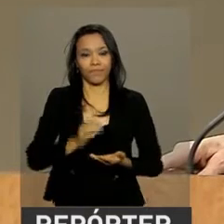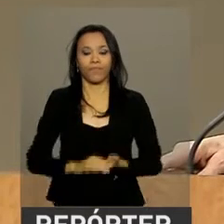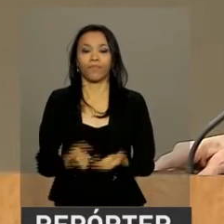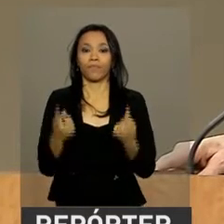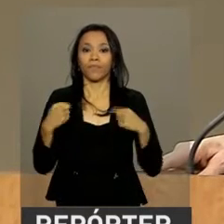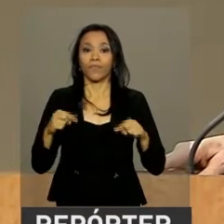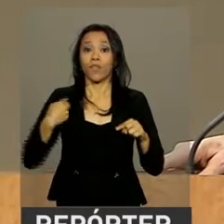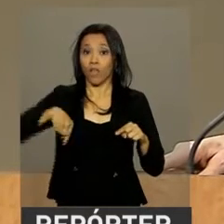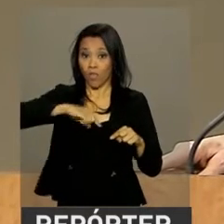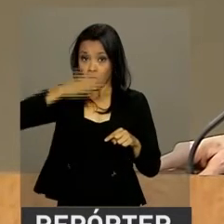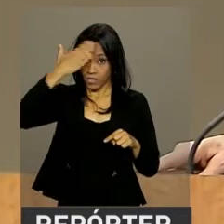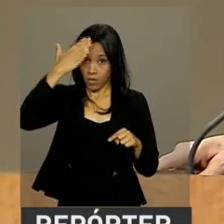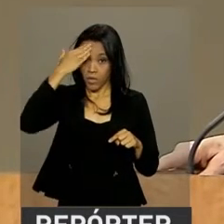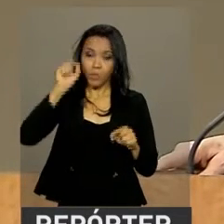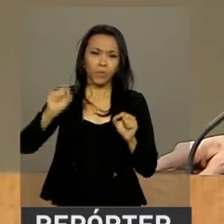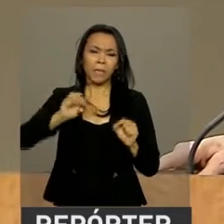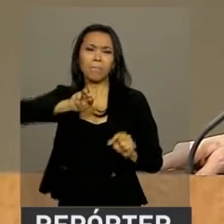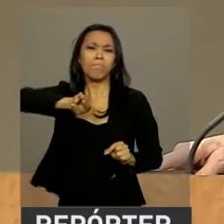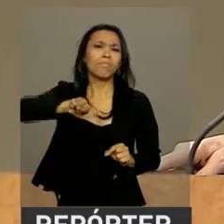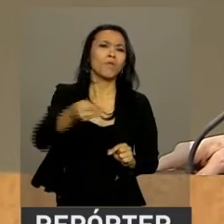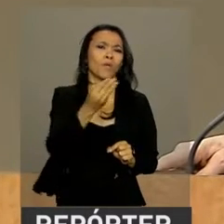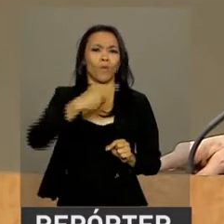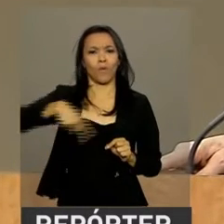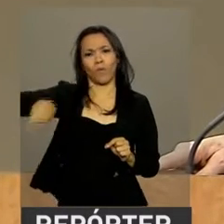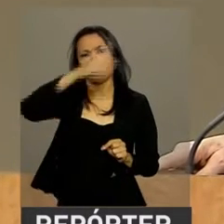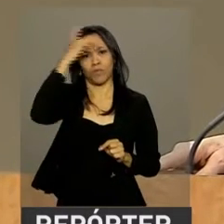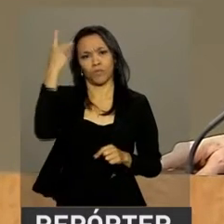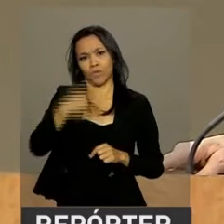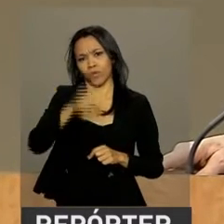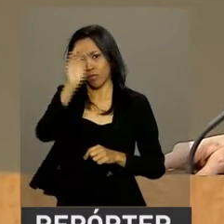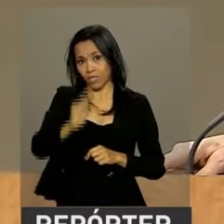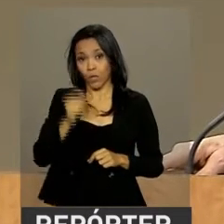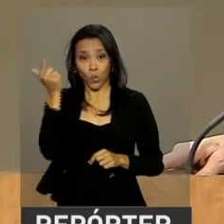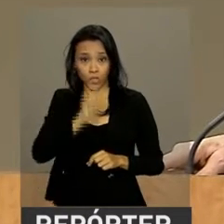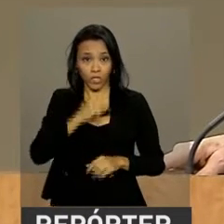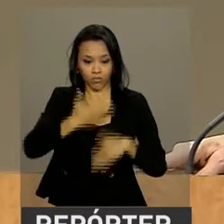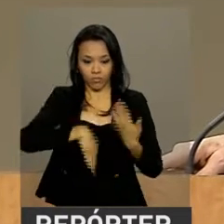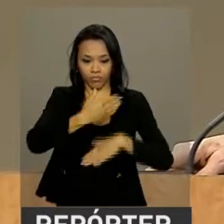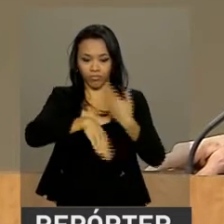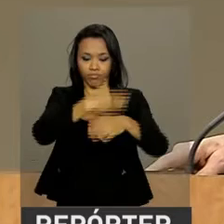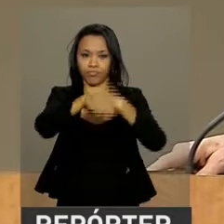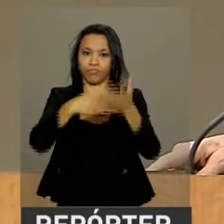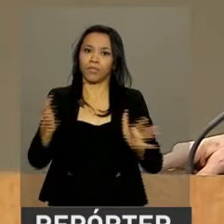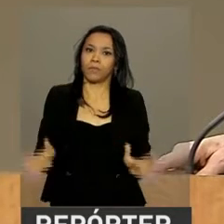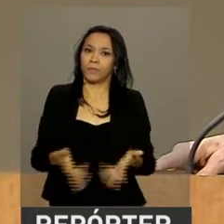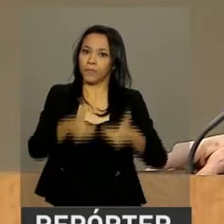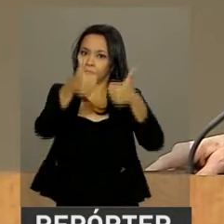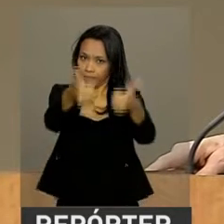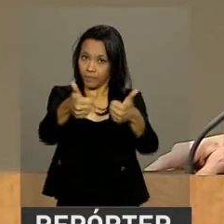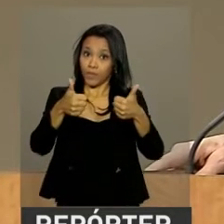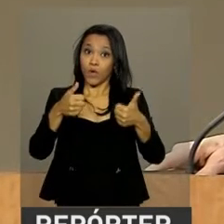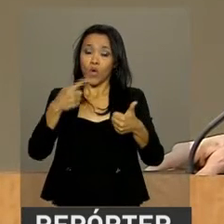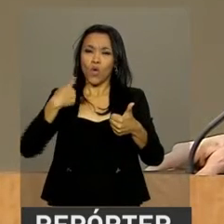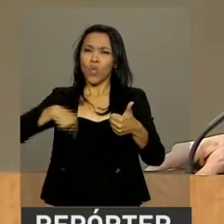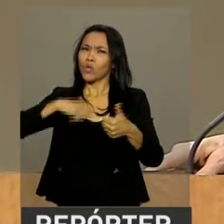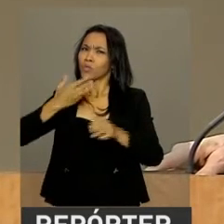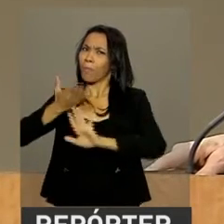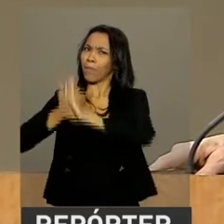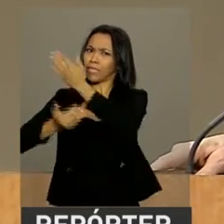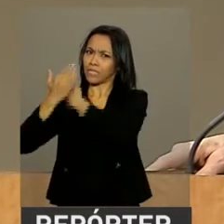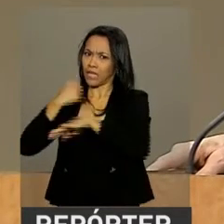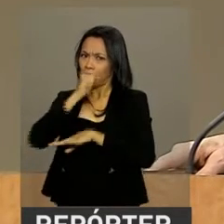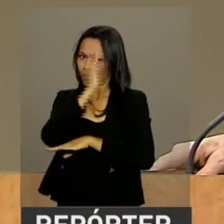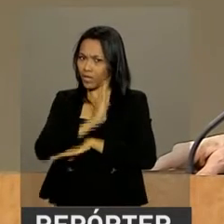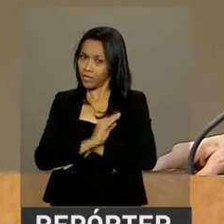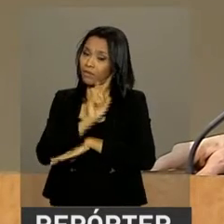Nós sabemos que milhões de brasileiros ajudaram a construir o Brasil. Muito do nosso passado, aliás,